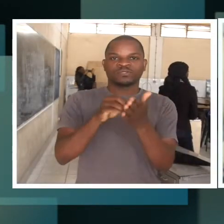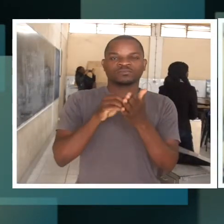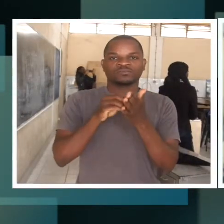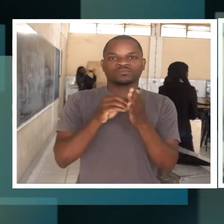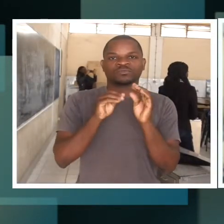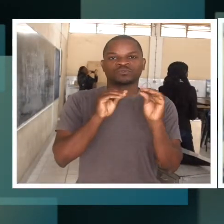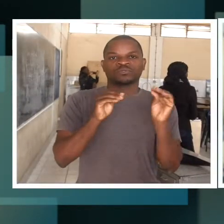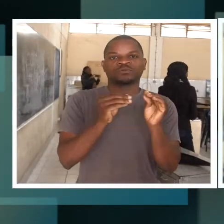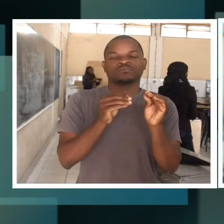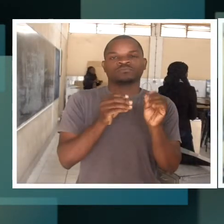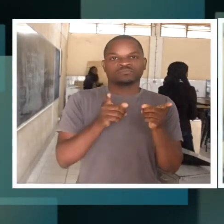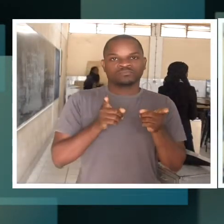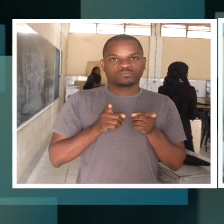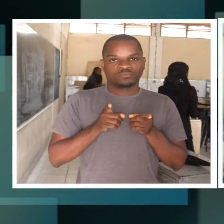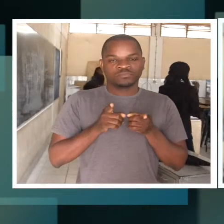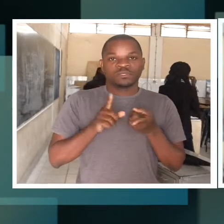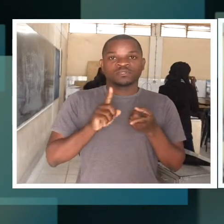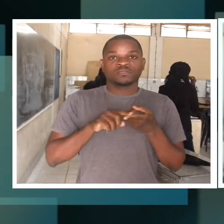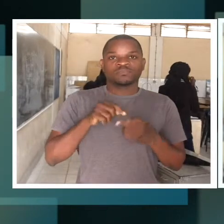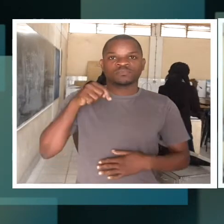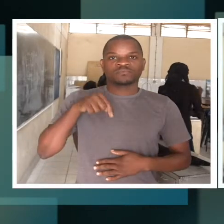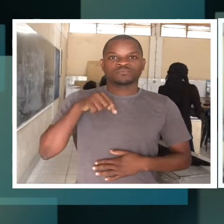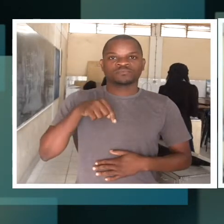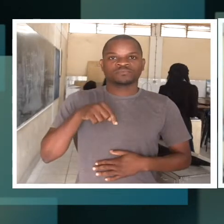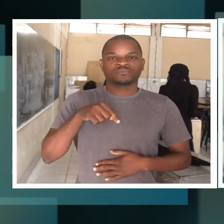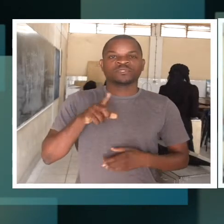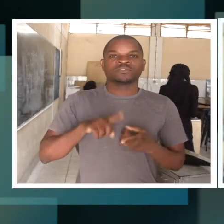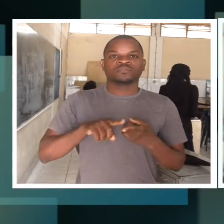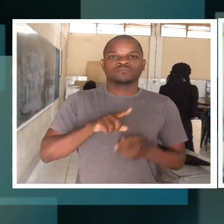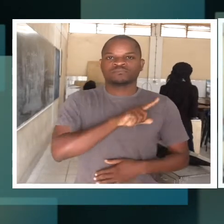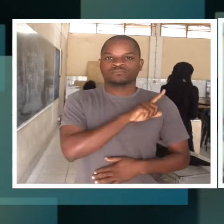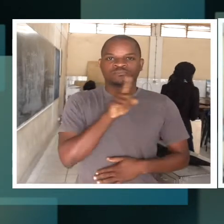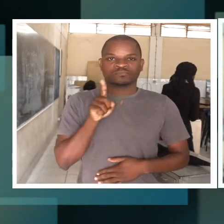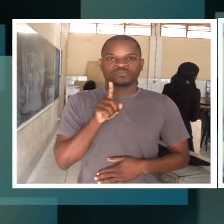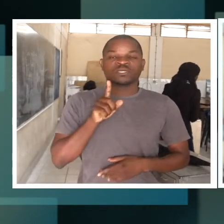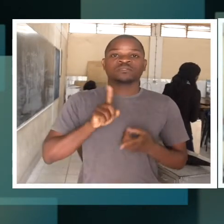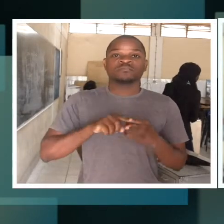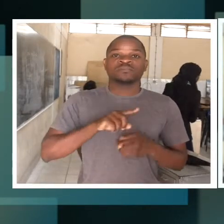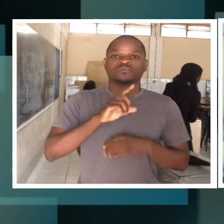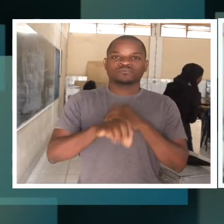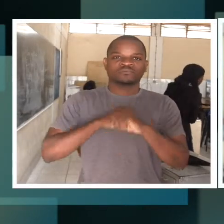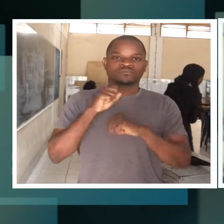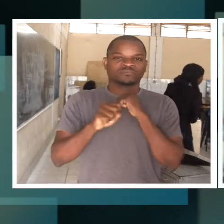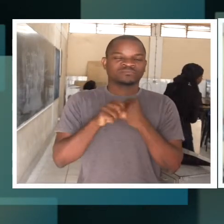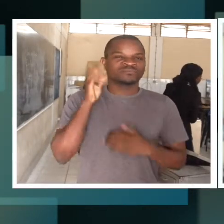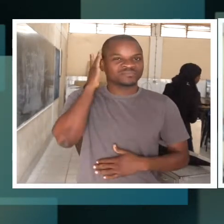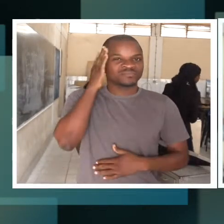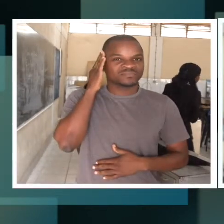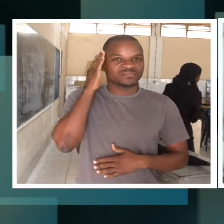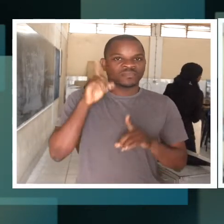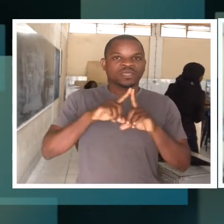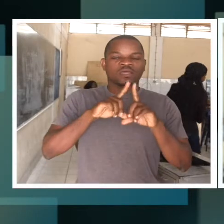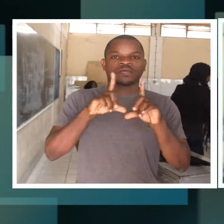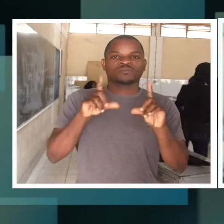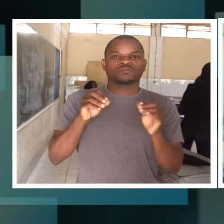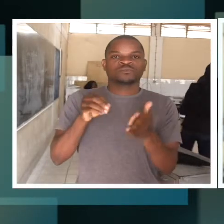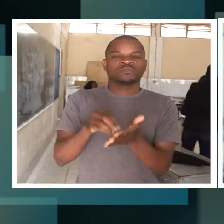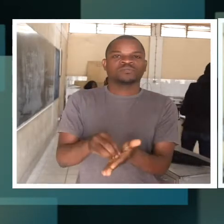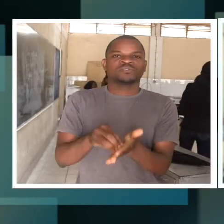à educação das raparigas. Então, neste dia, neste mês, neste ano, a reflexão mesmo,